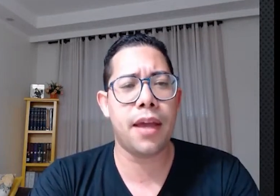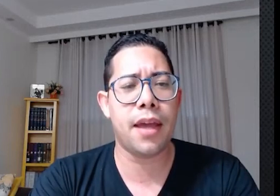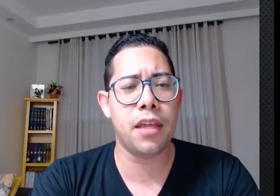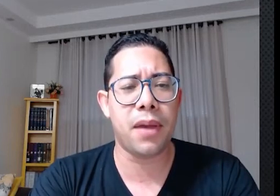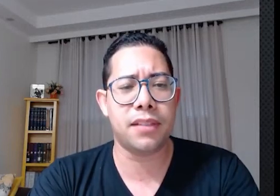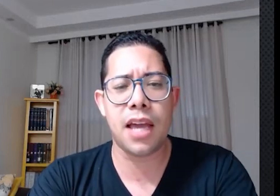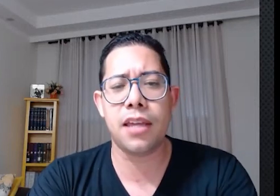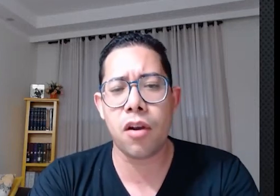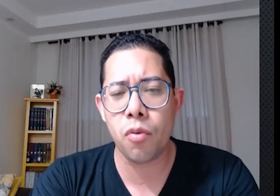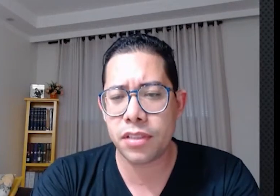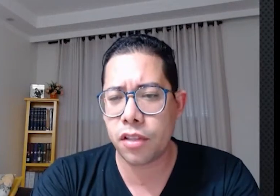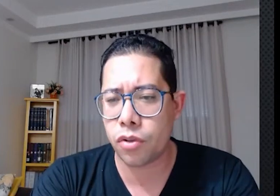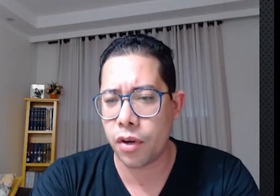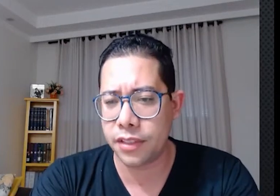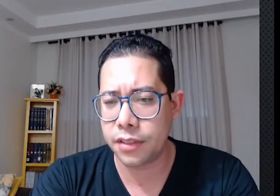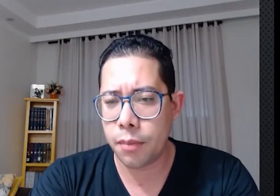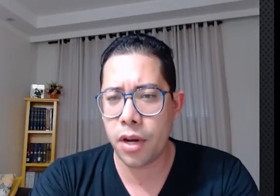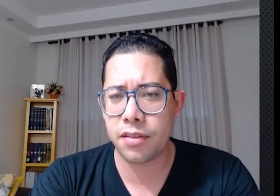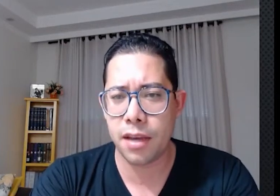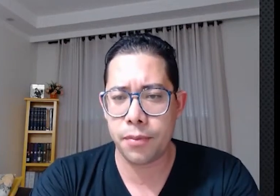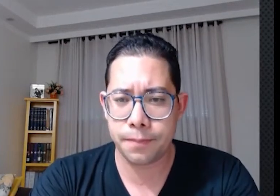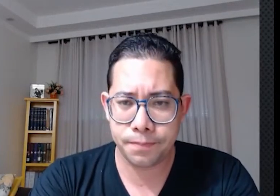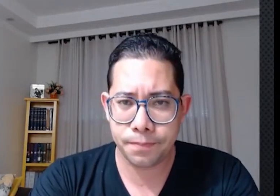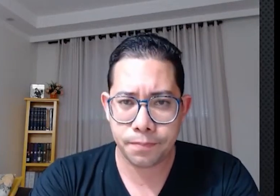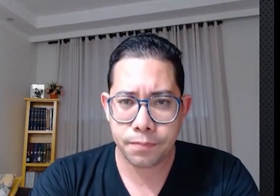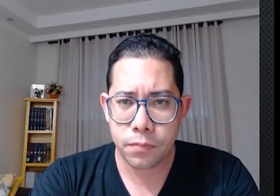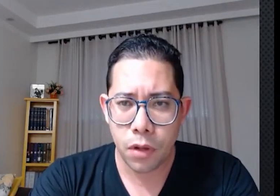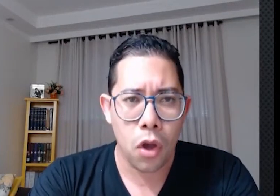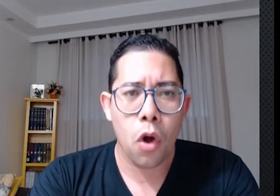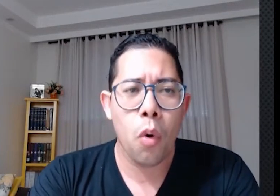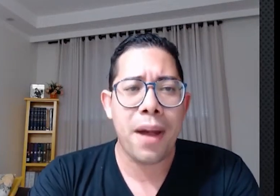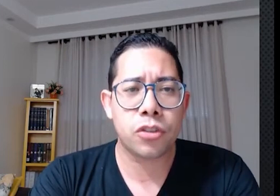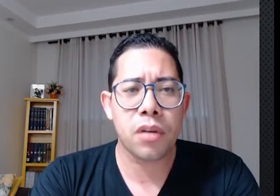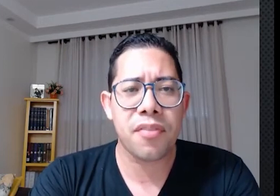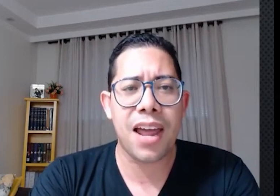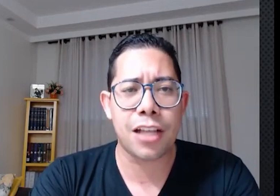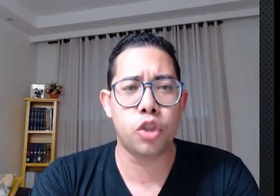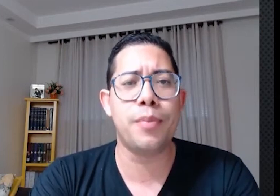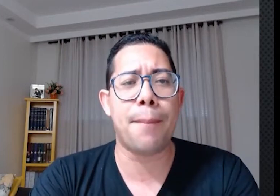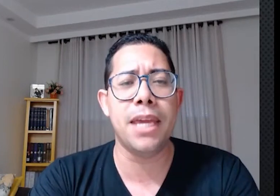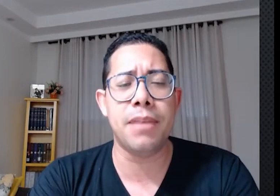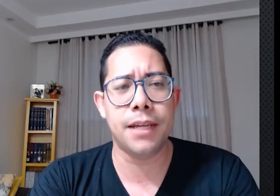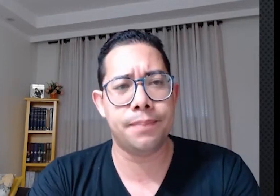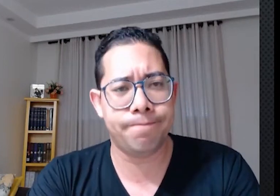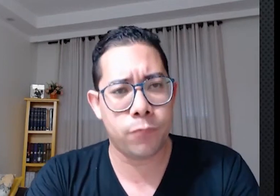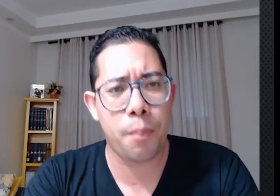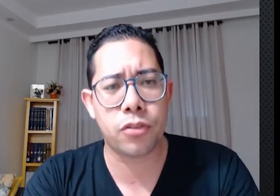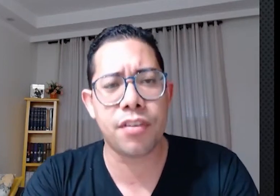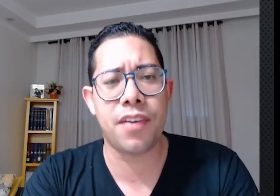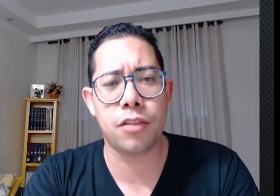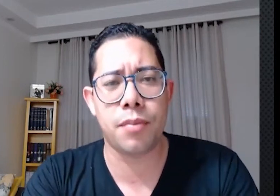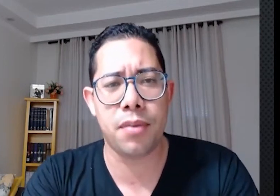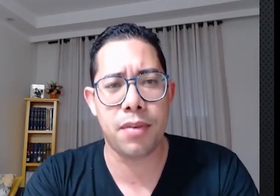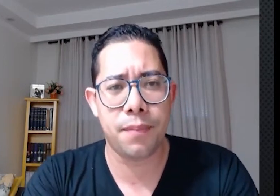perceber e pensar em algumas questões. Por exemplo, o pastor vai falar sobre a Bíblia? O